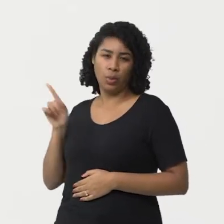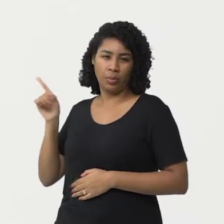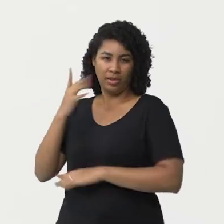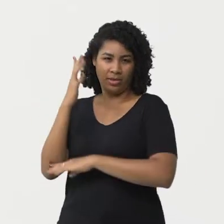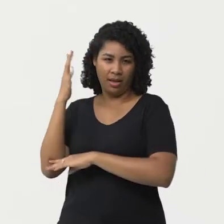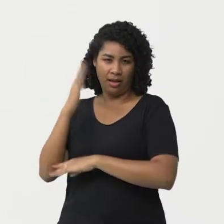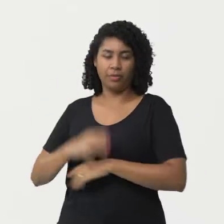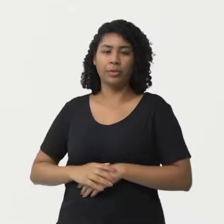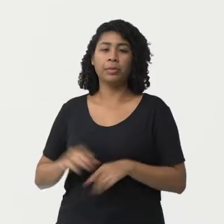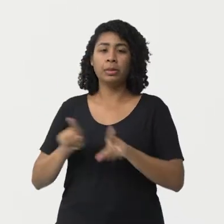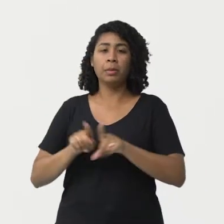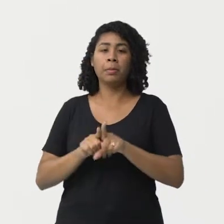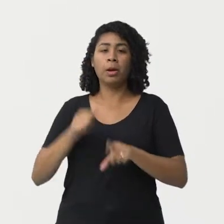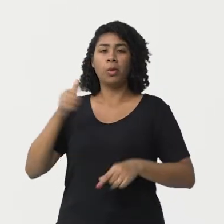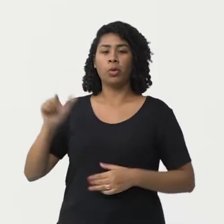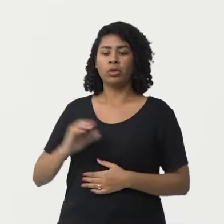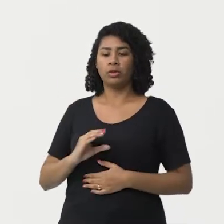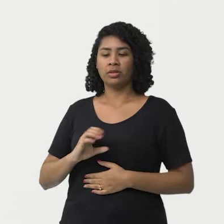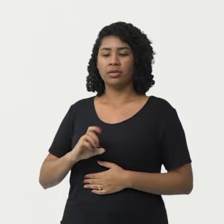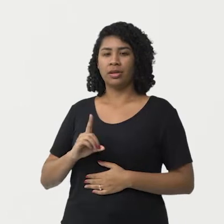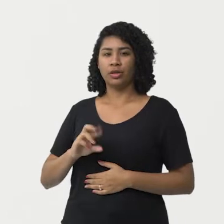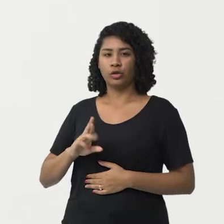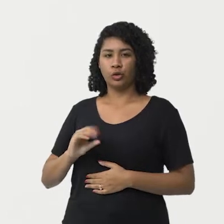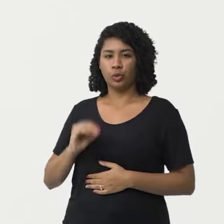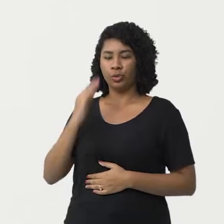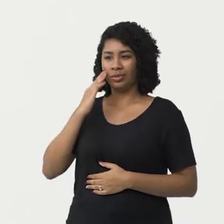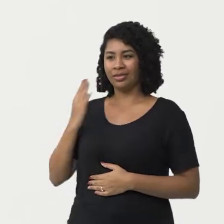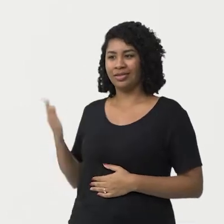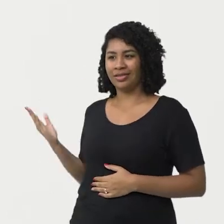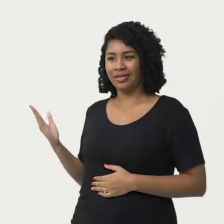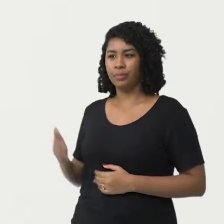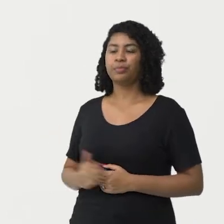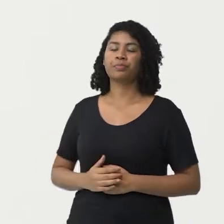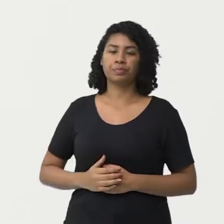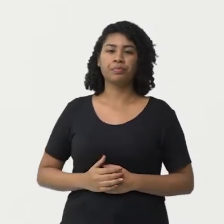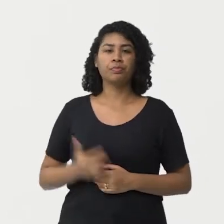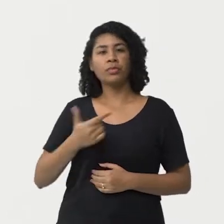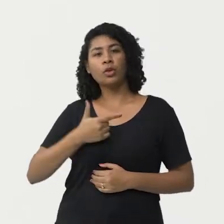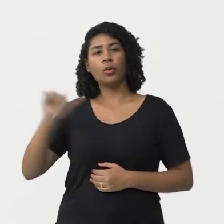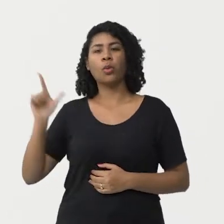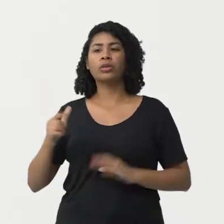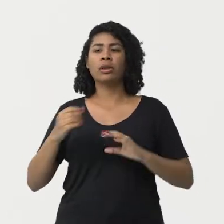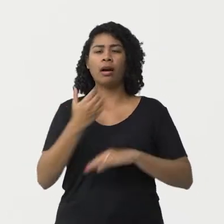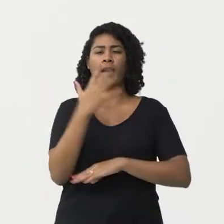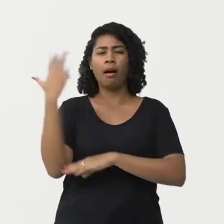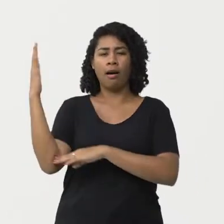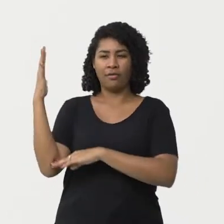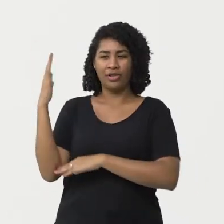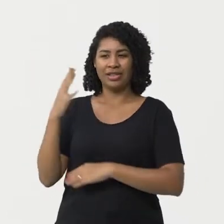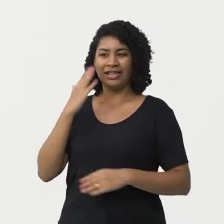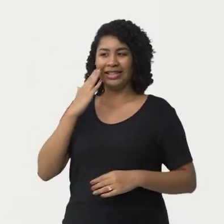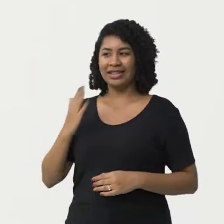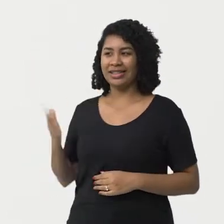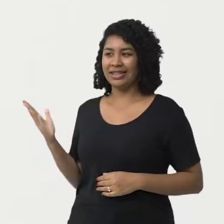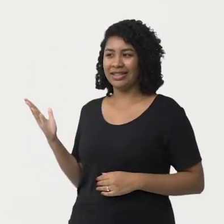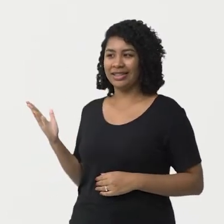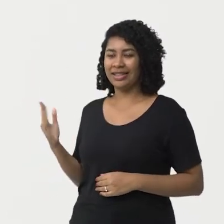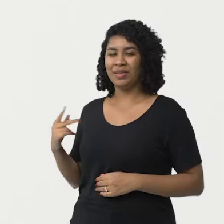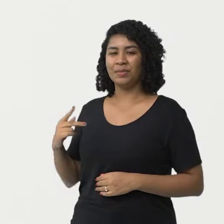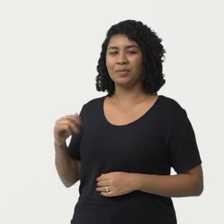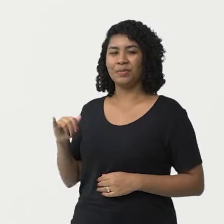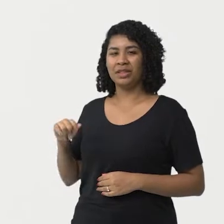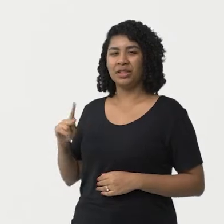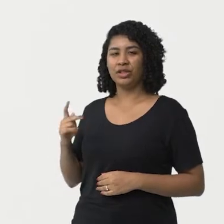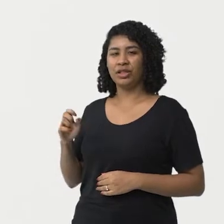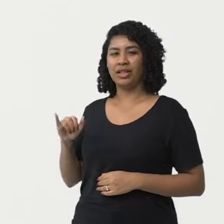cedro. E aí a gente vai ver agora a árvore que dá o nome para esse tipo de vegetação, que é o pinheiro